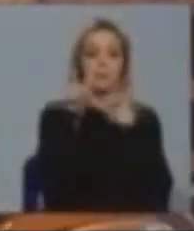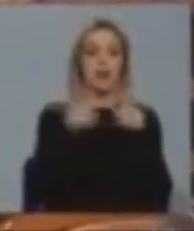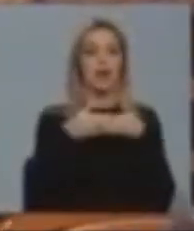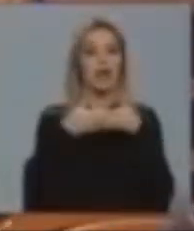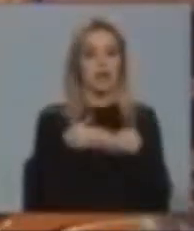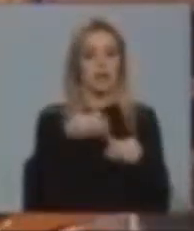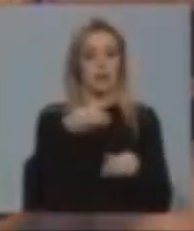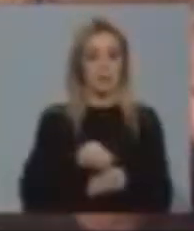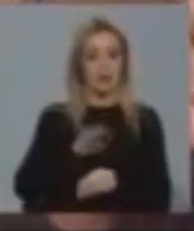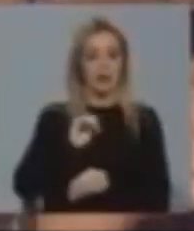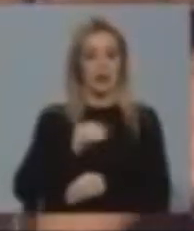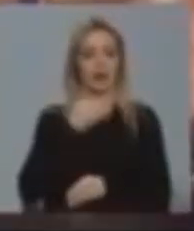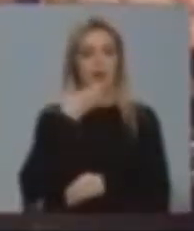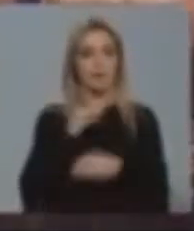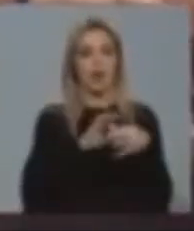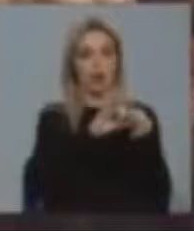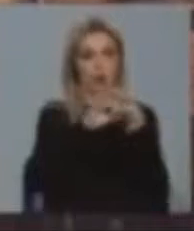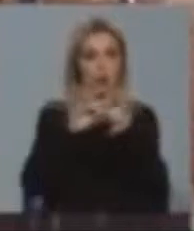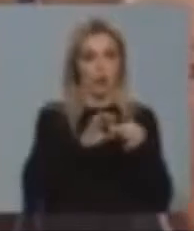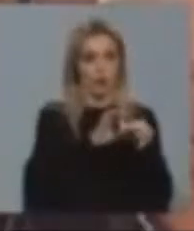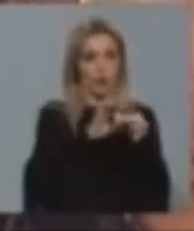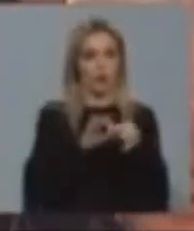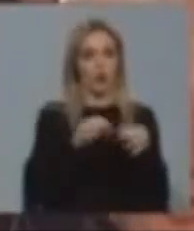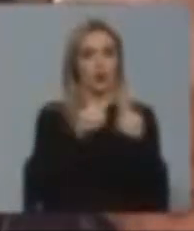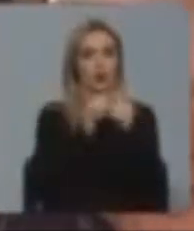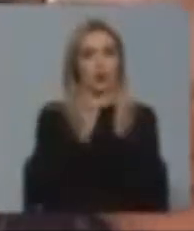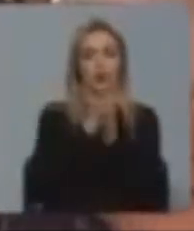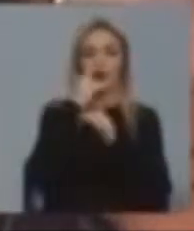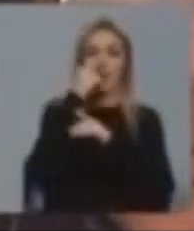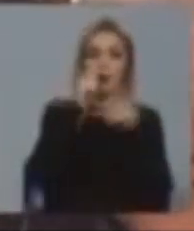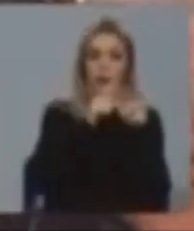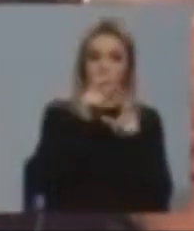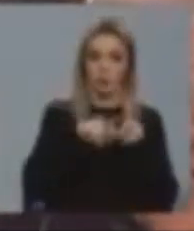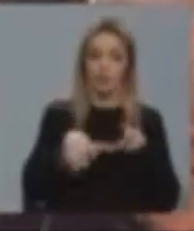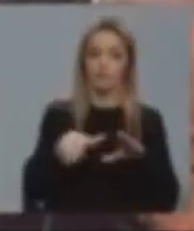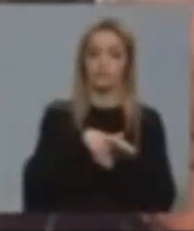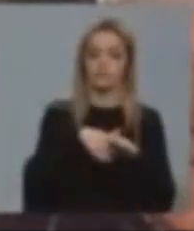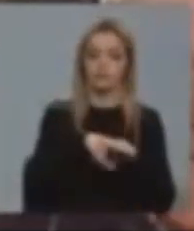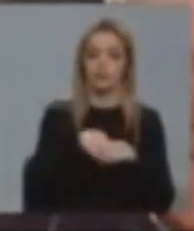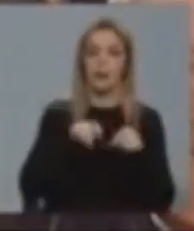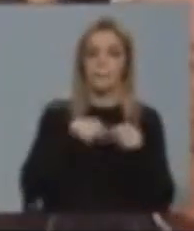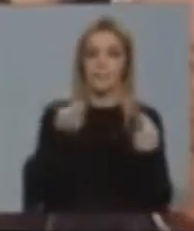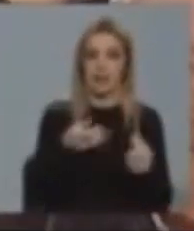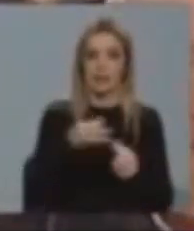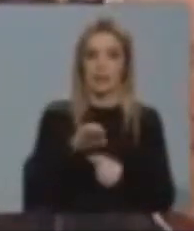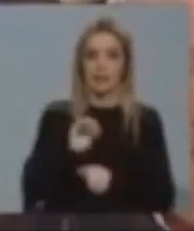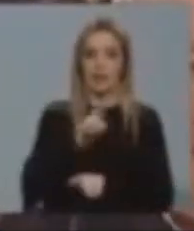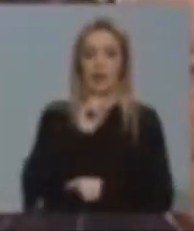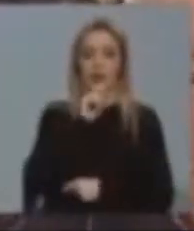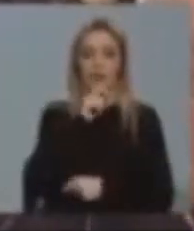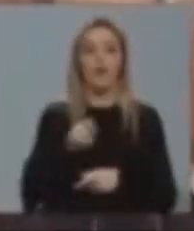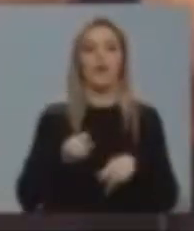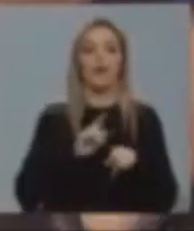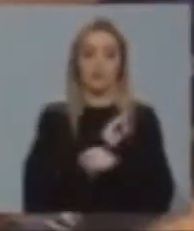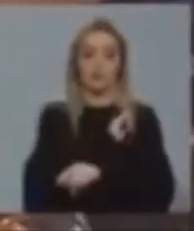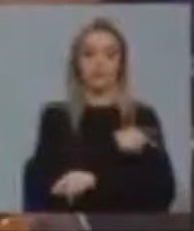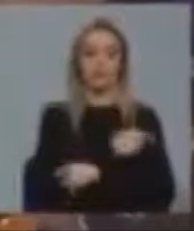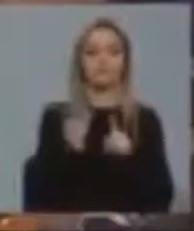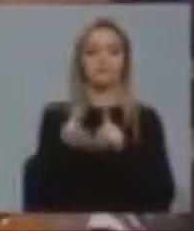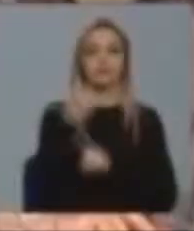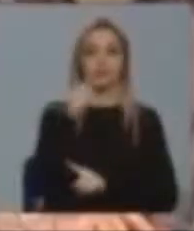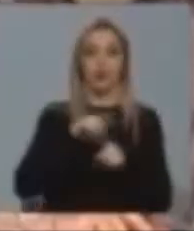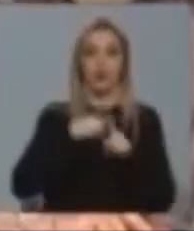socialista pediu unidade, coesão aos militantes, porque o partido pode chegar ao poder em